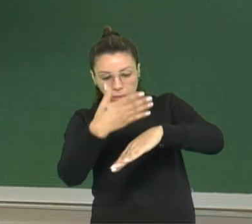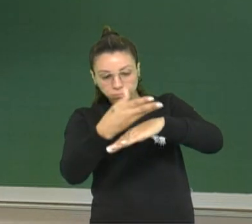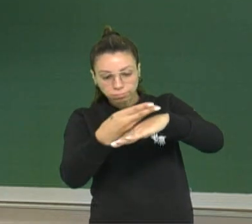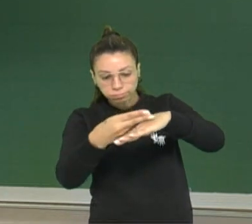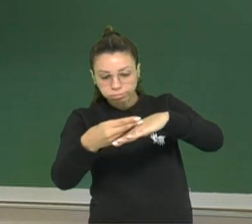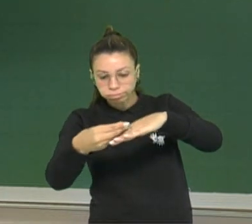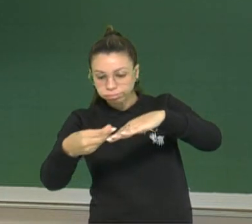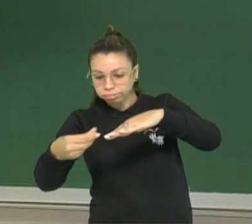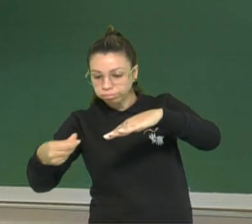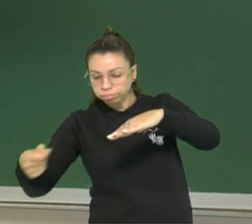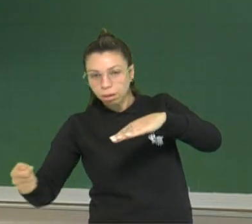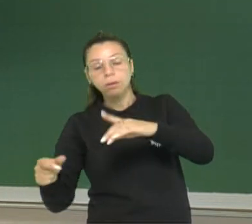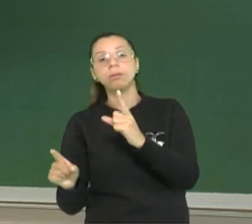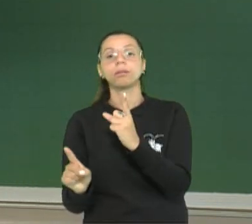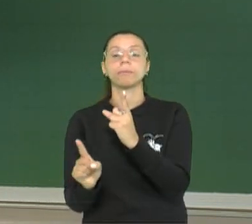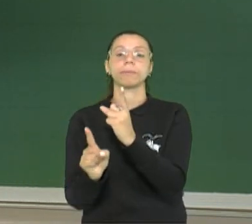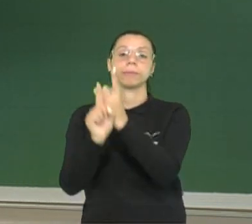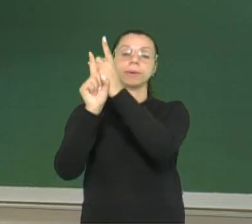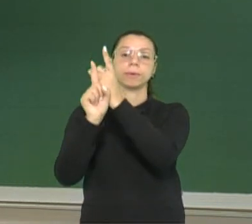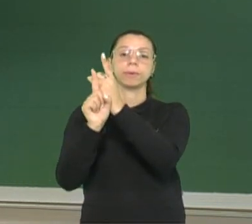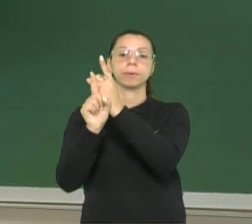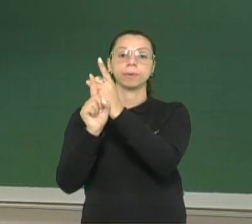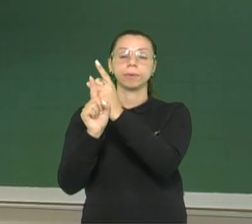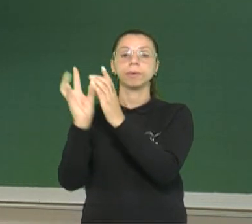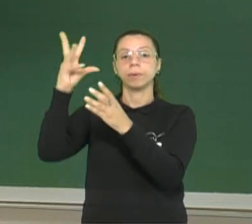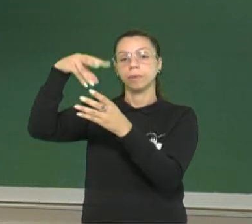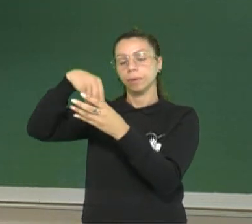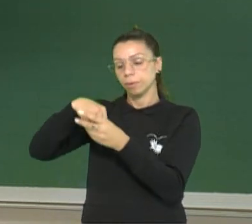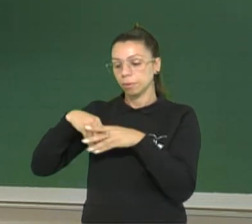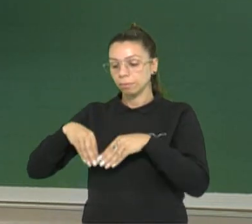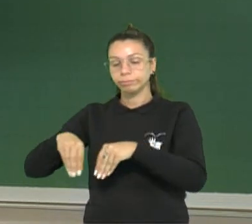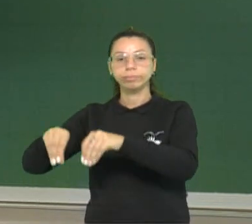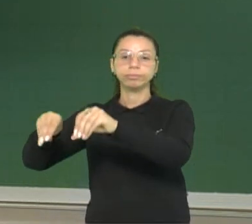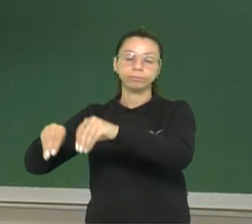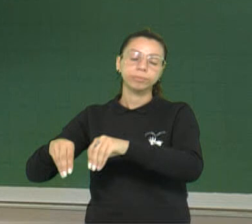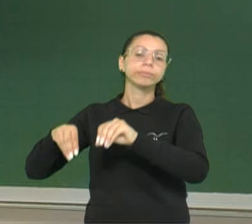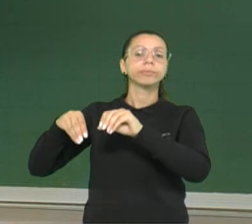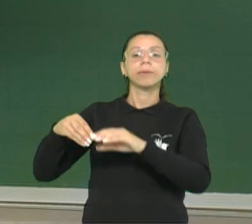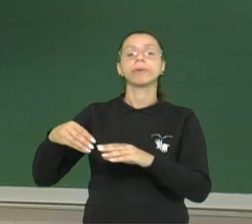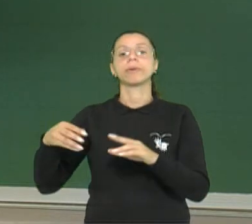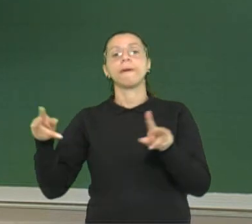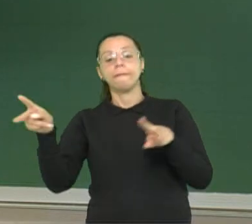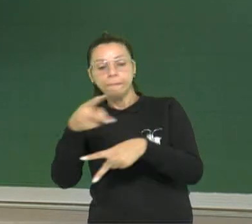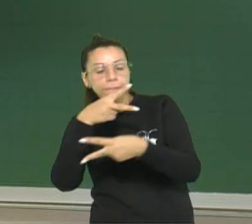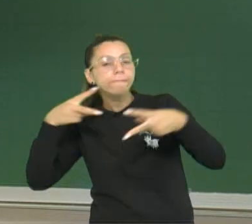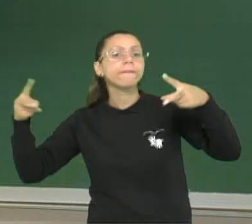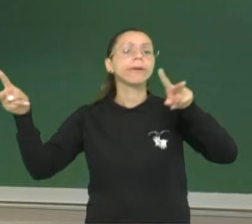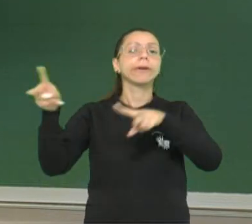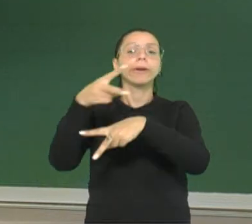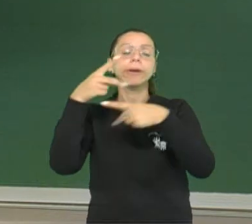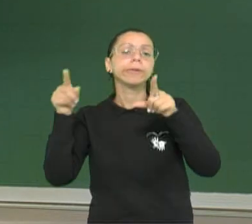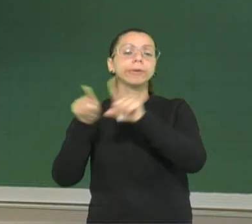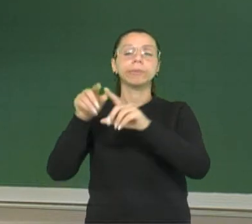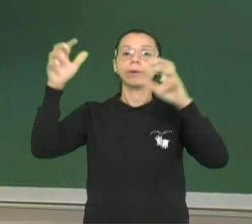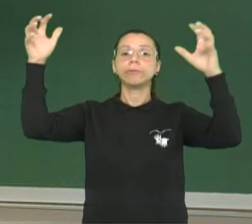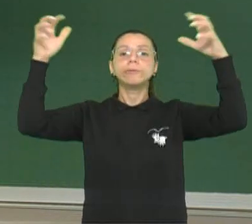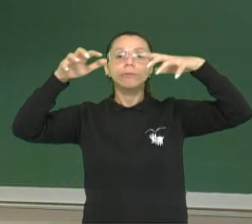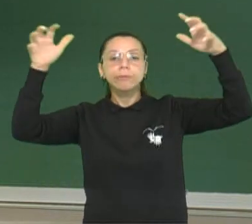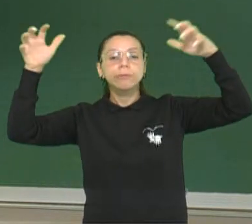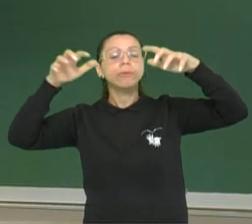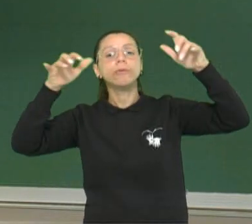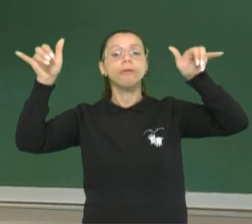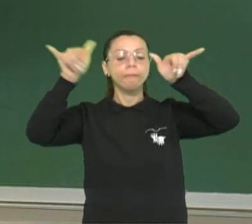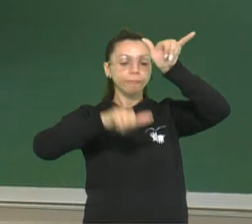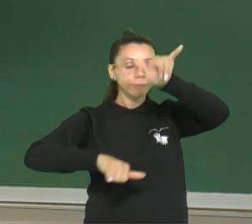e de material orgânico, que ficam expostos aos intempéries, vento, chuva, a processos físicos, processos